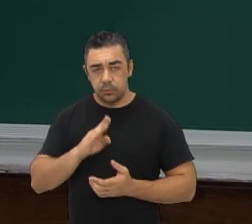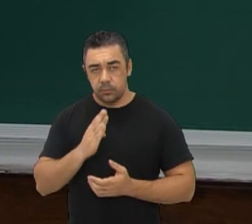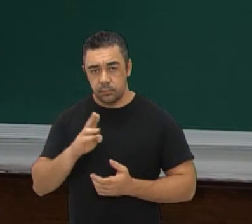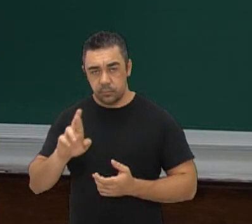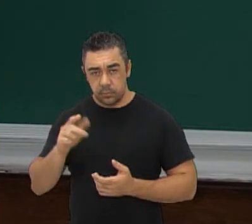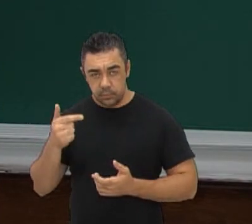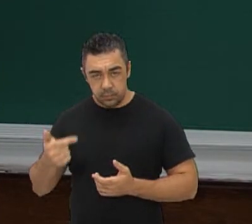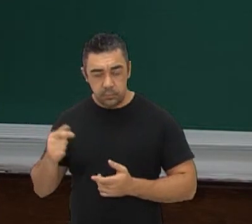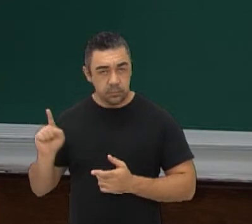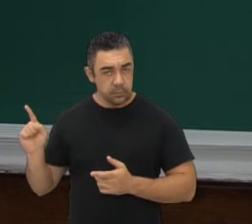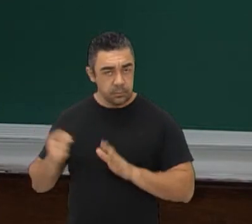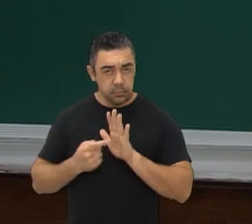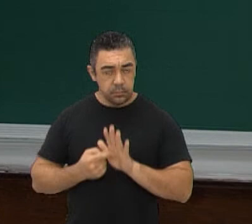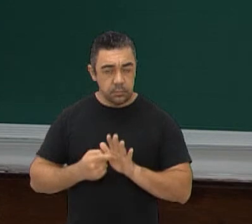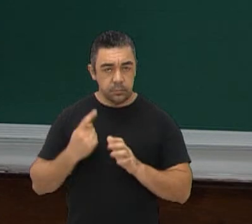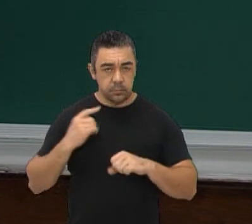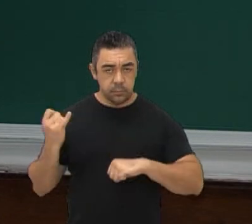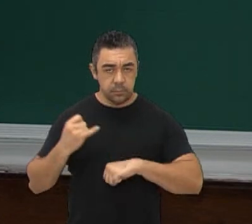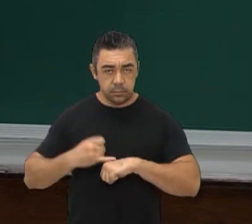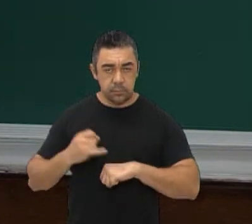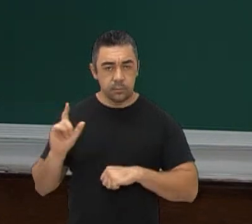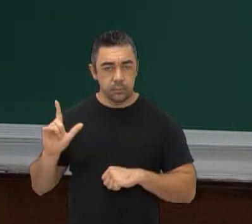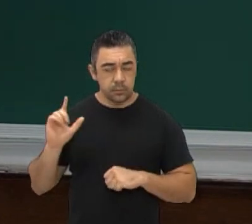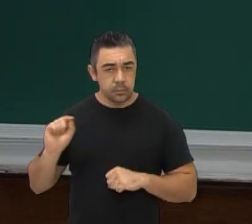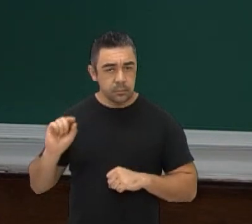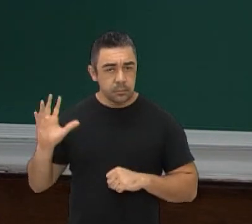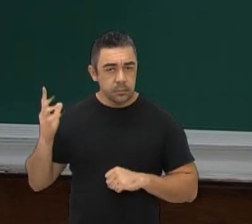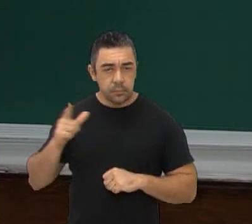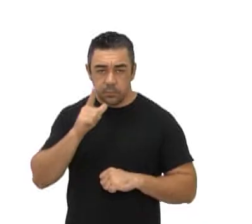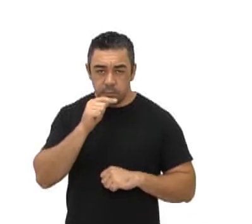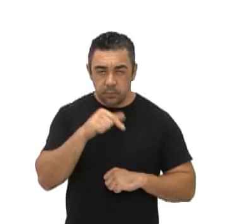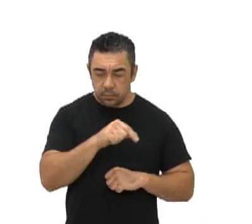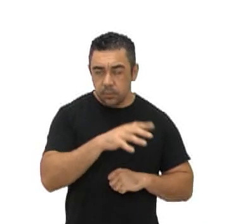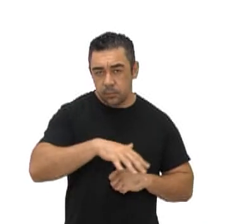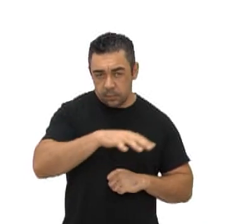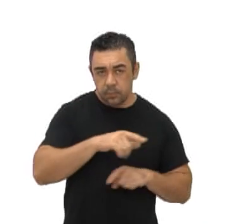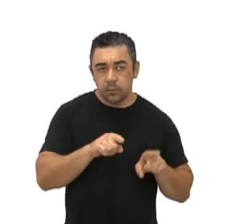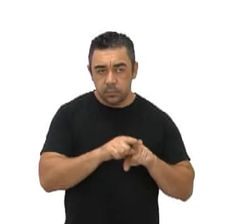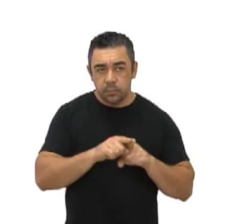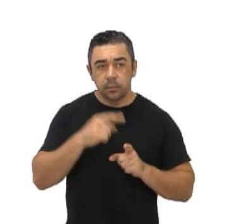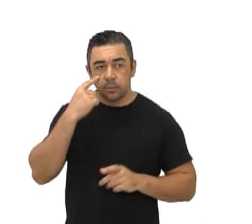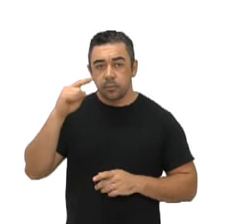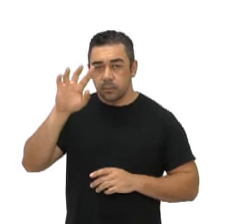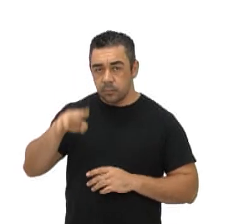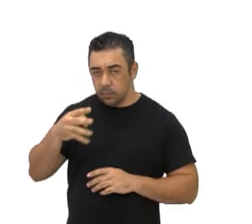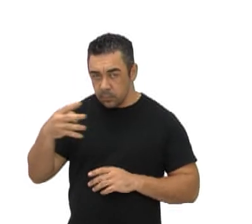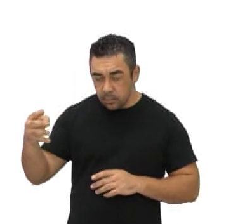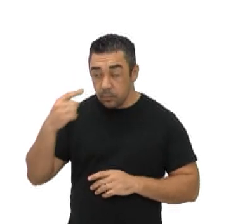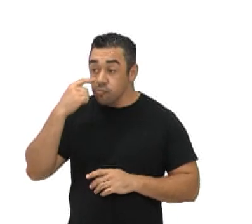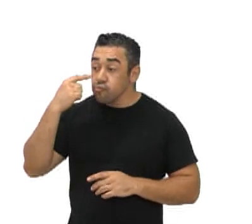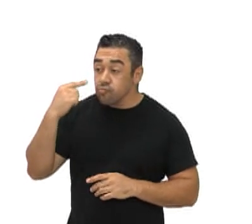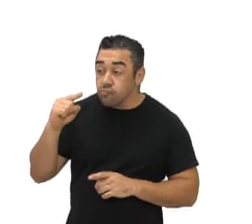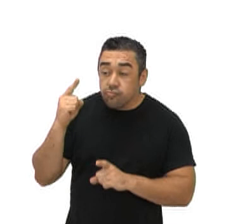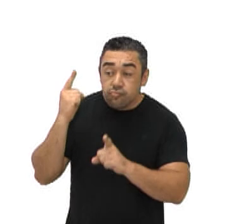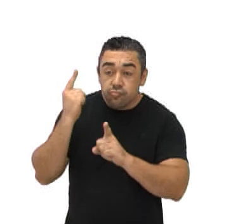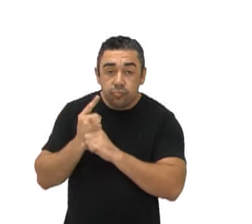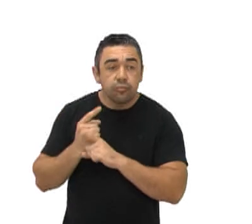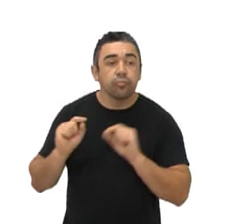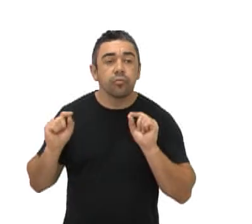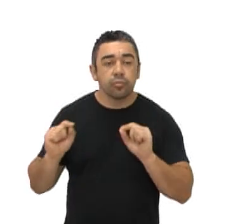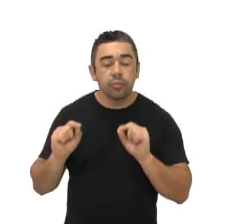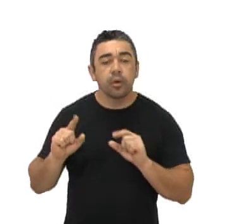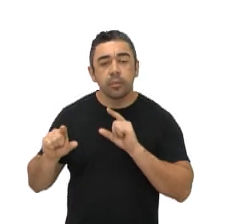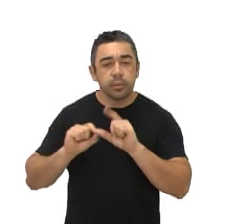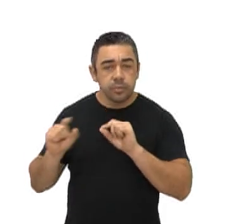está representada aqui com seus íons, a alteonização da água também, e aí eu vou lá e olho na minha tabela para ver, dentro